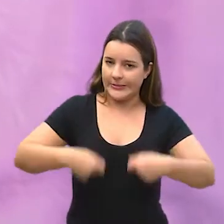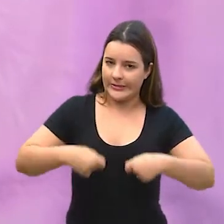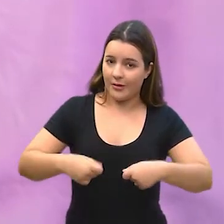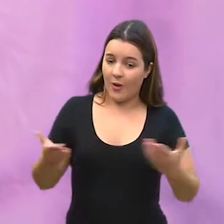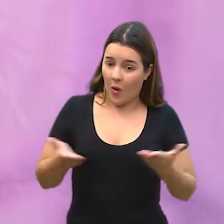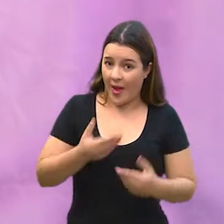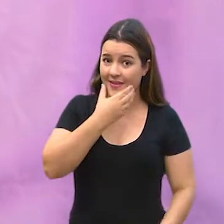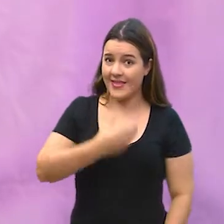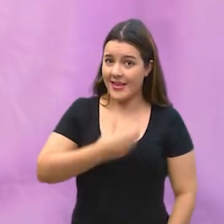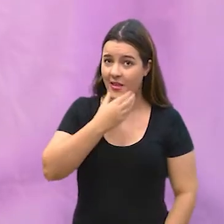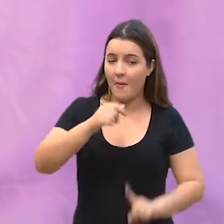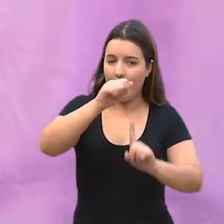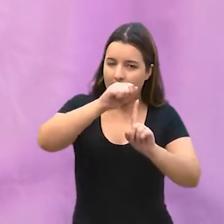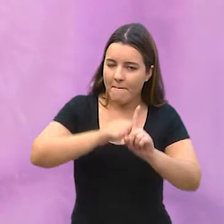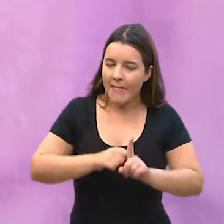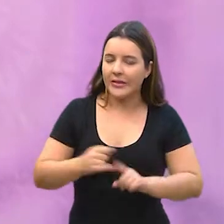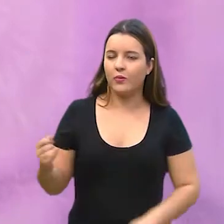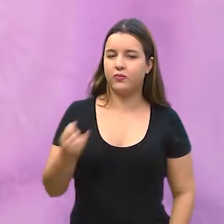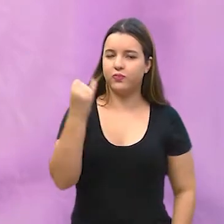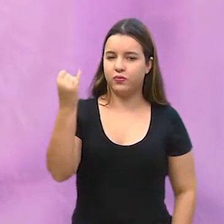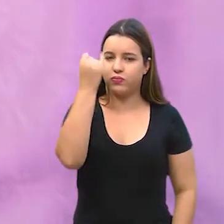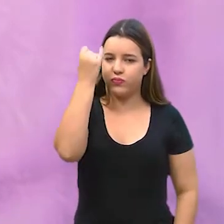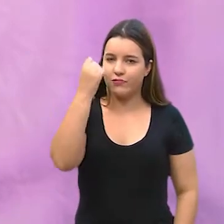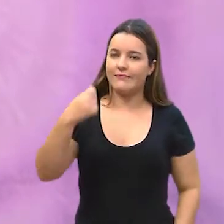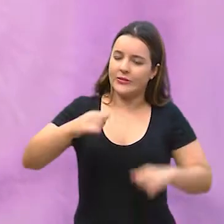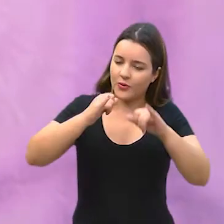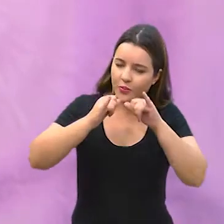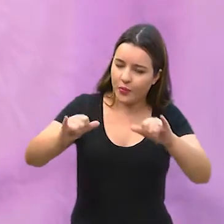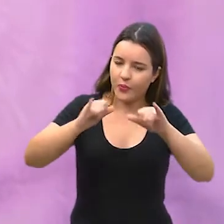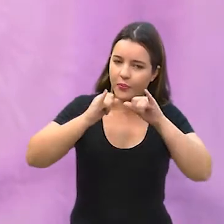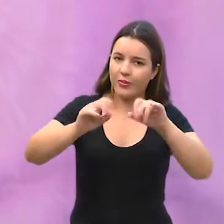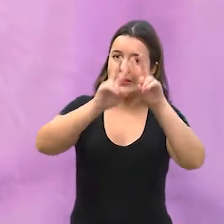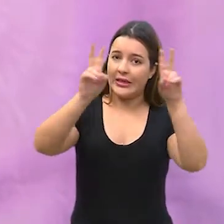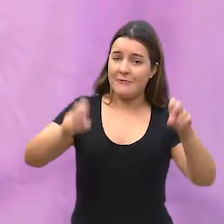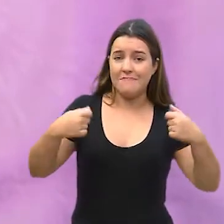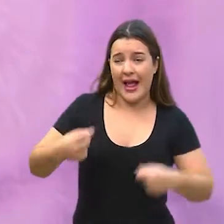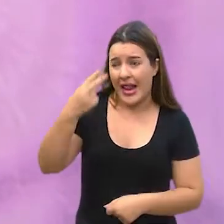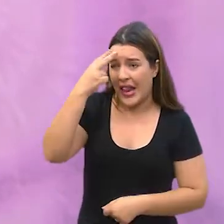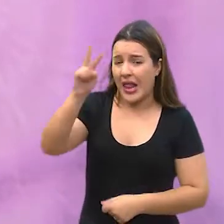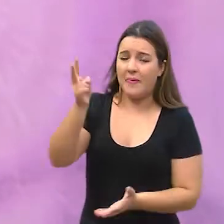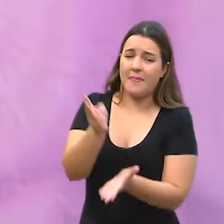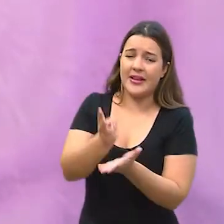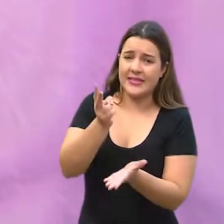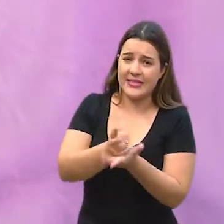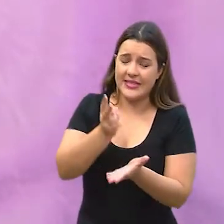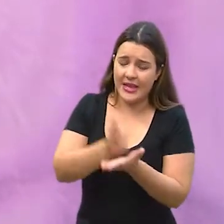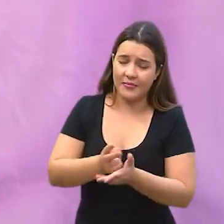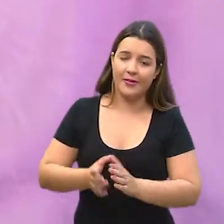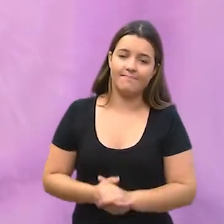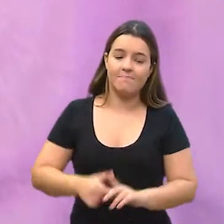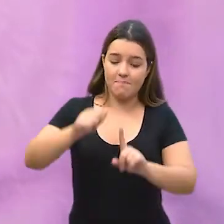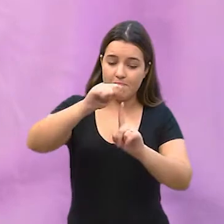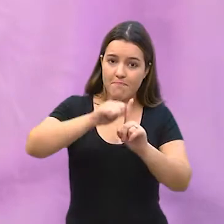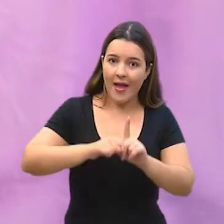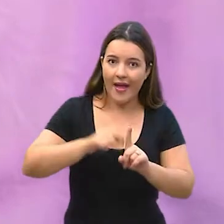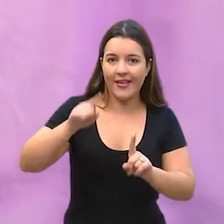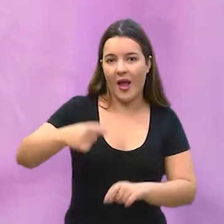mês bastante importante para a gente falar de um assunto que deve ser sempre discutido. Mas neste mês é o mês